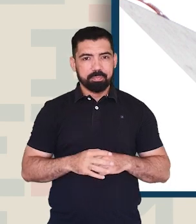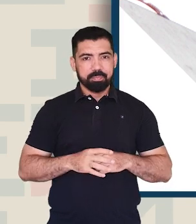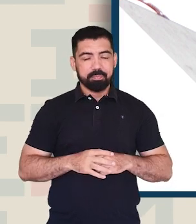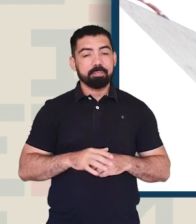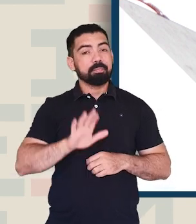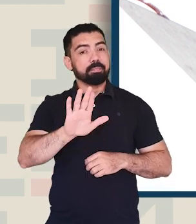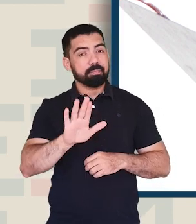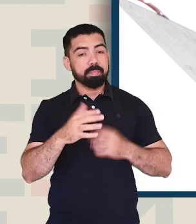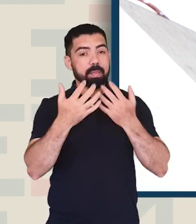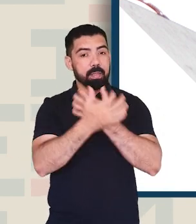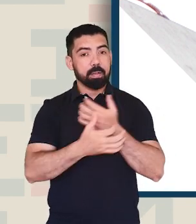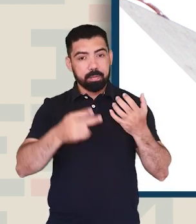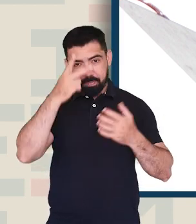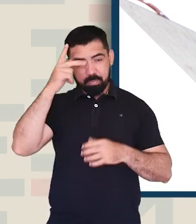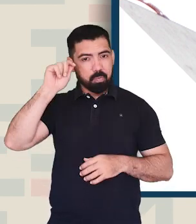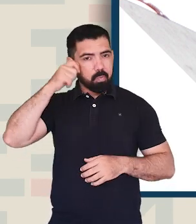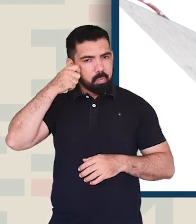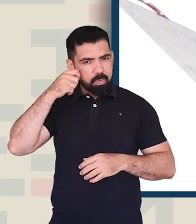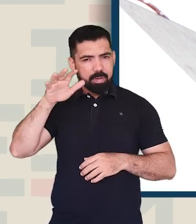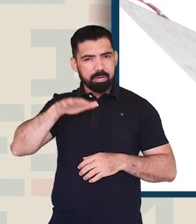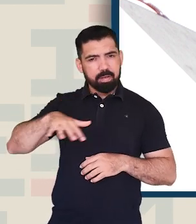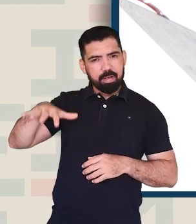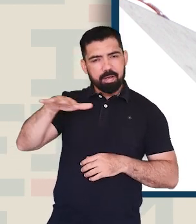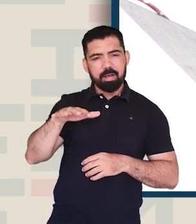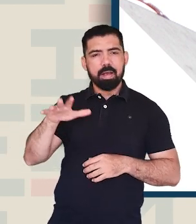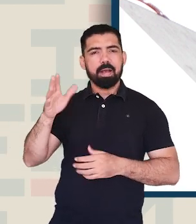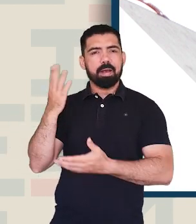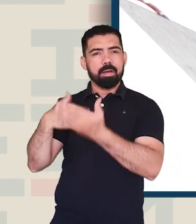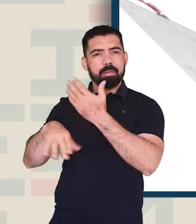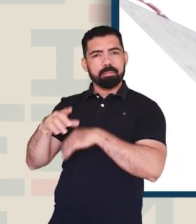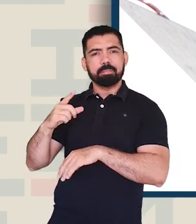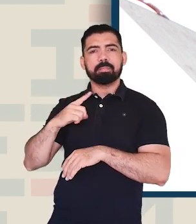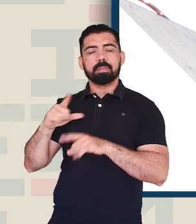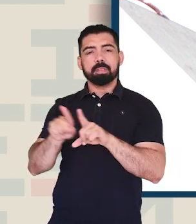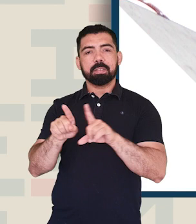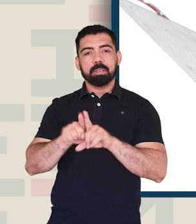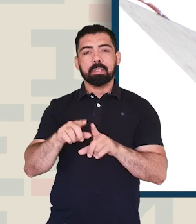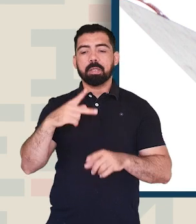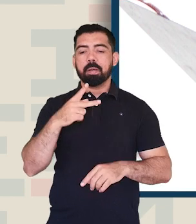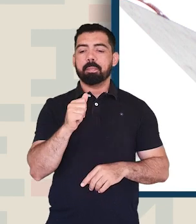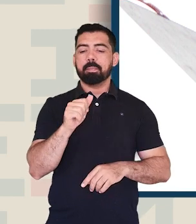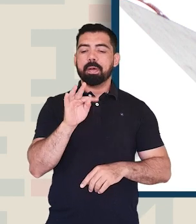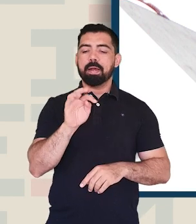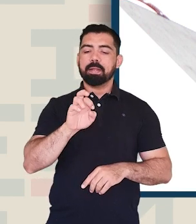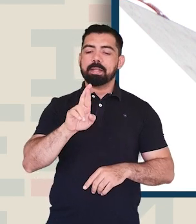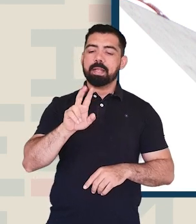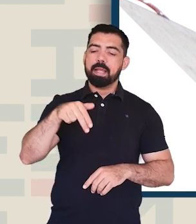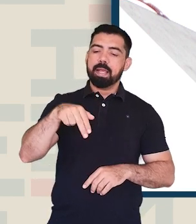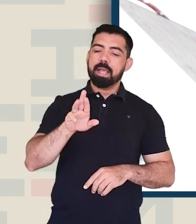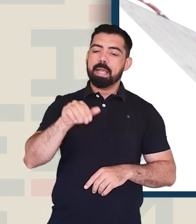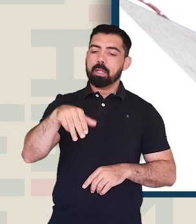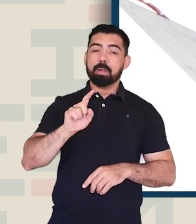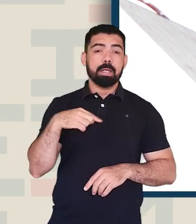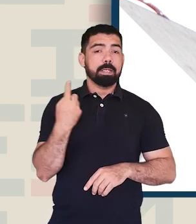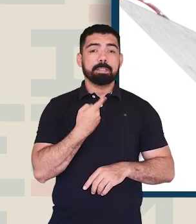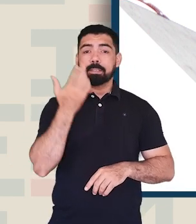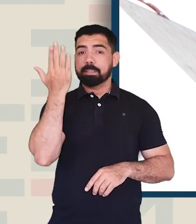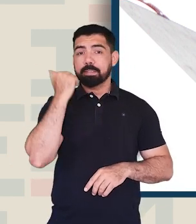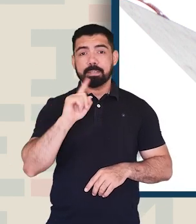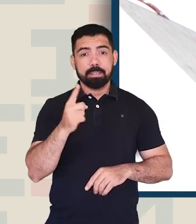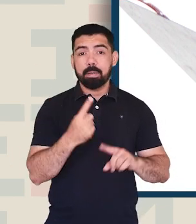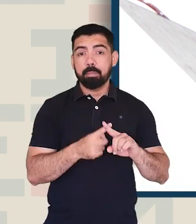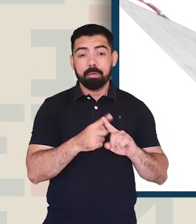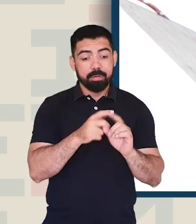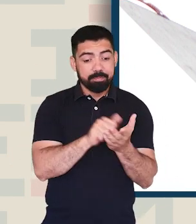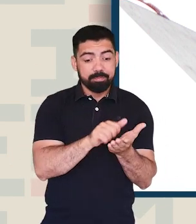dos gregos, né, ali na época do Parthenon? A gente não tem a menor ideia disso, porque isso